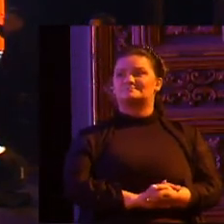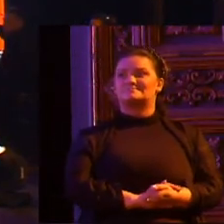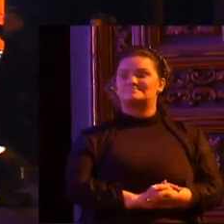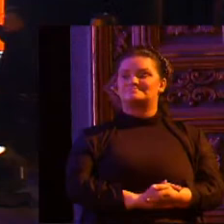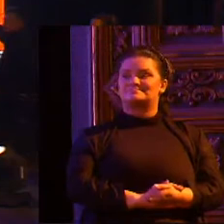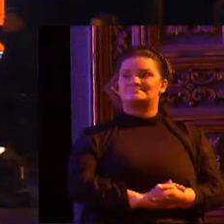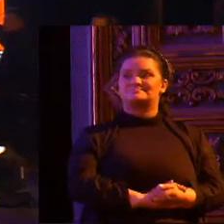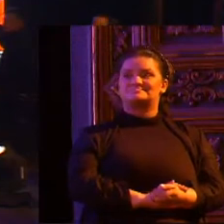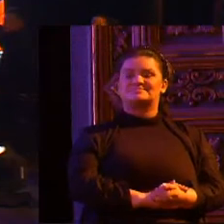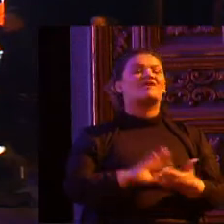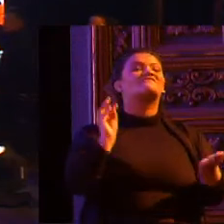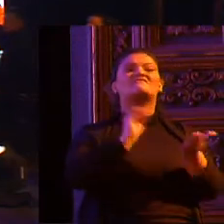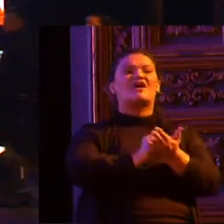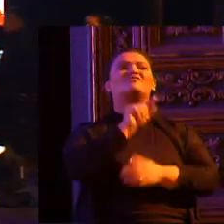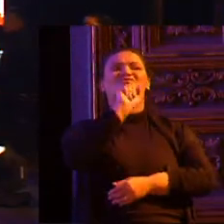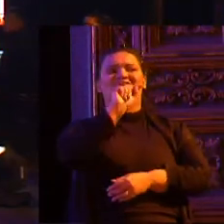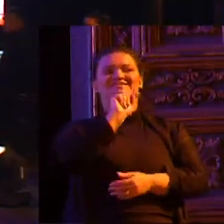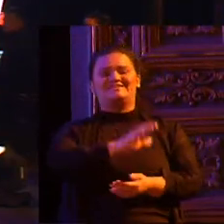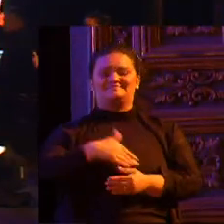O que vem por aí?